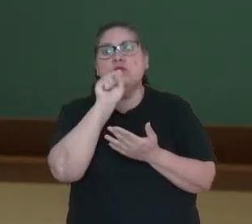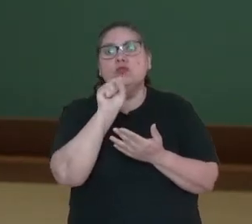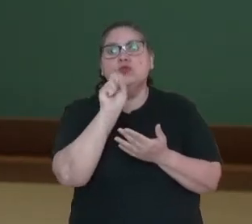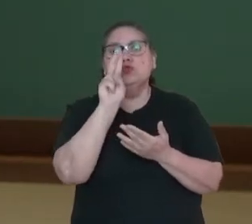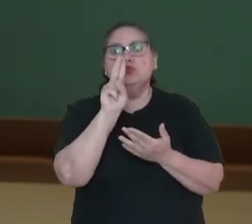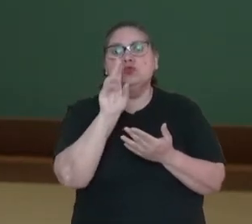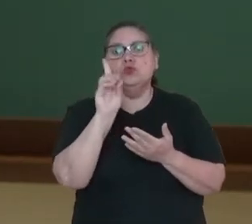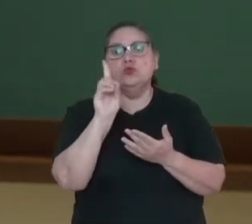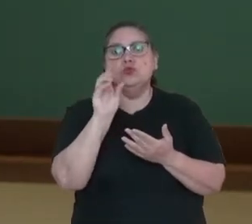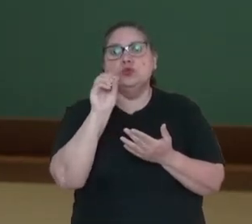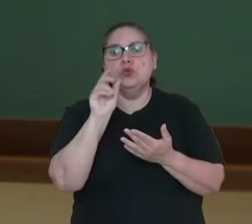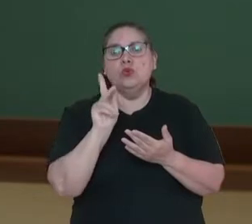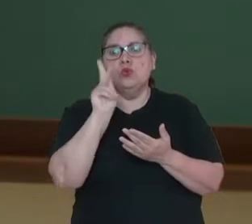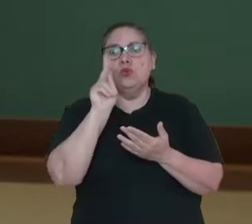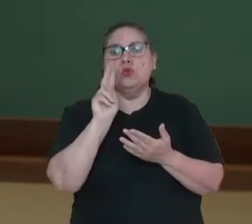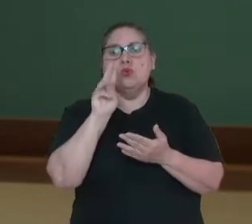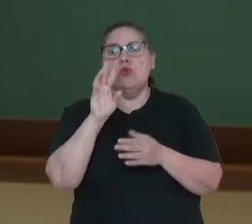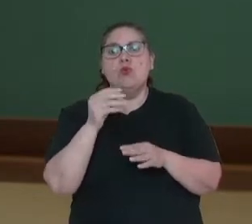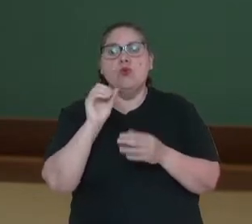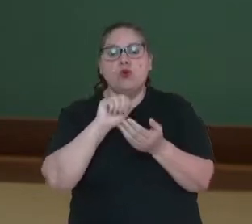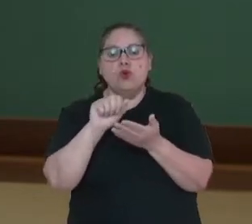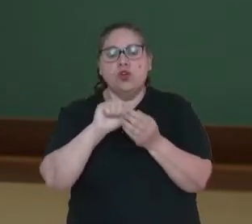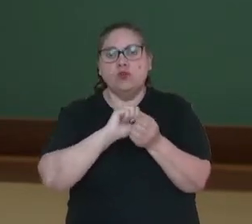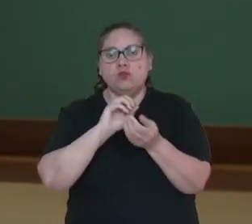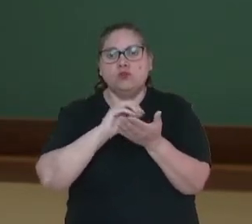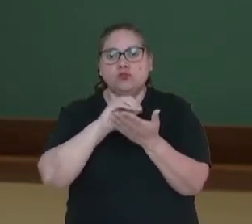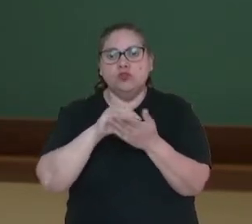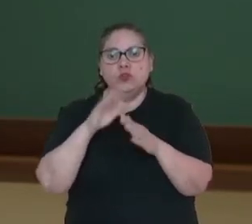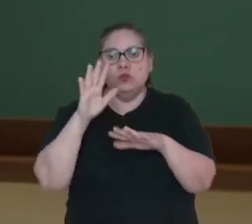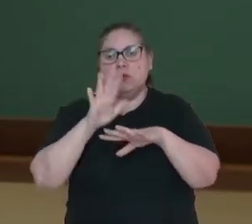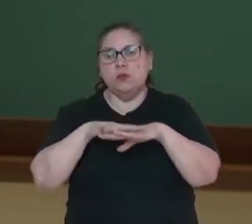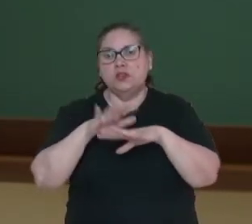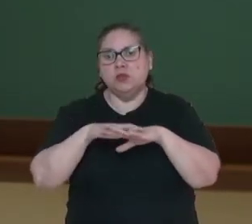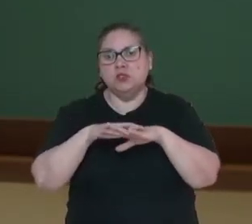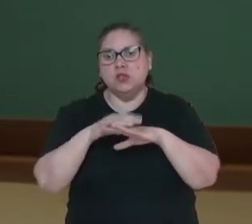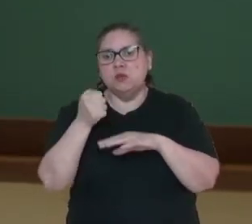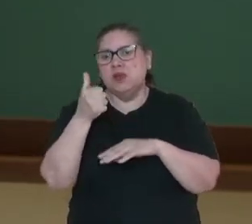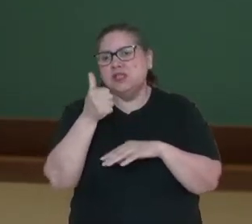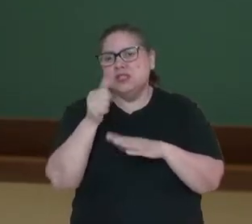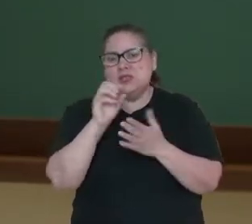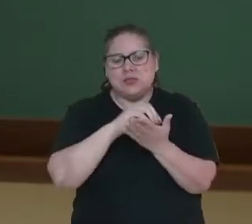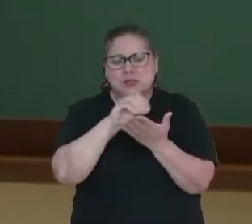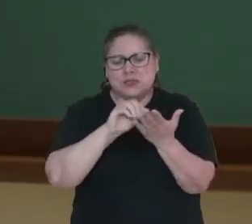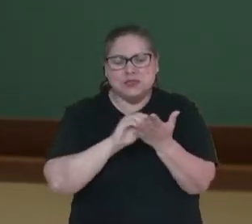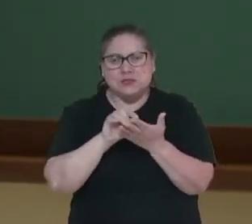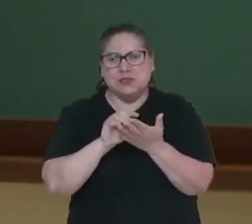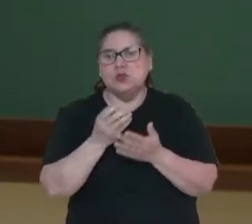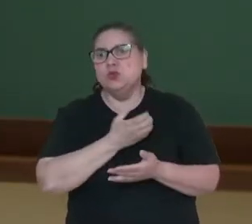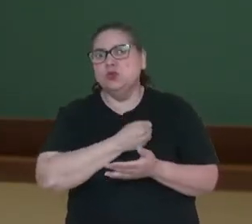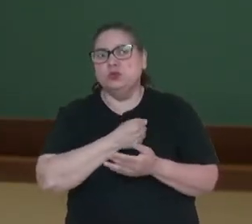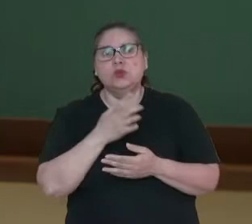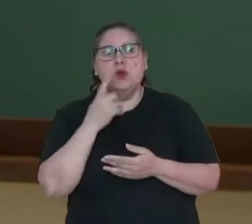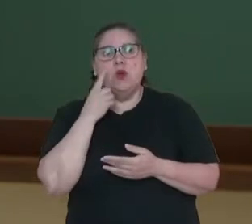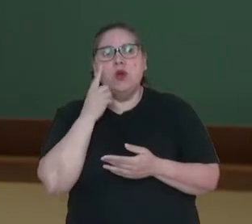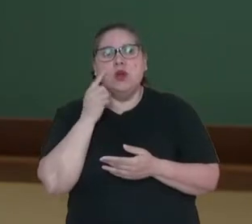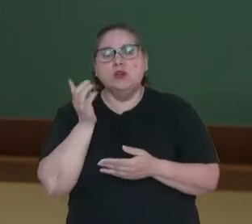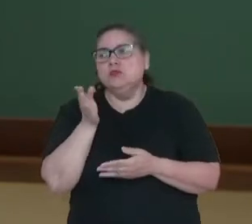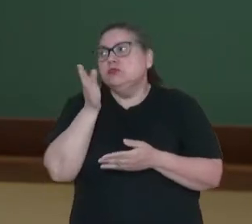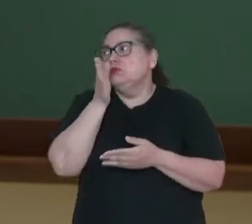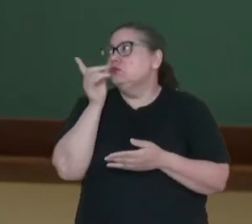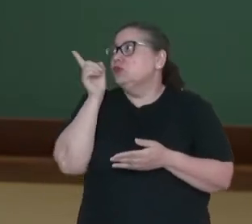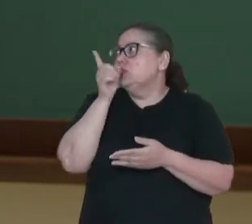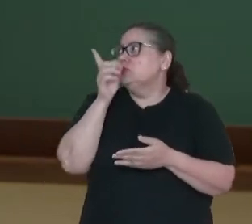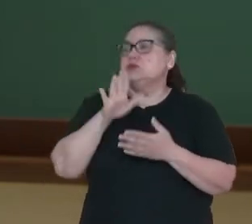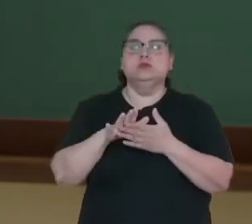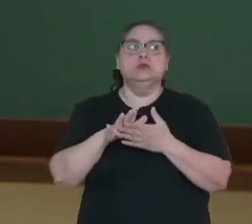Sudoku, né? Um jogo matemático, certo? É quase que palavras cruzadas utilizando números. Ao lado